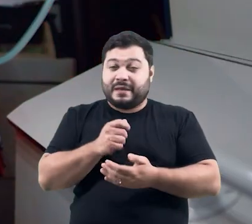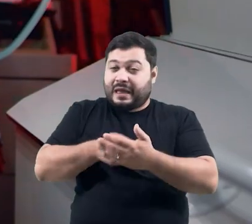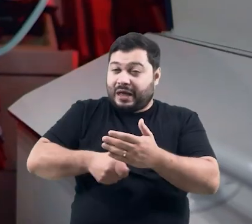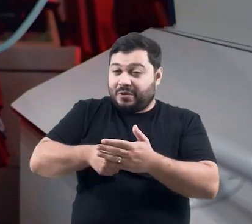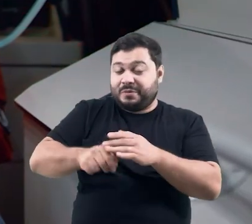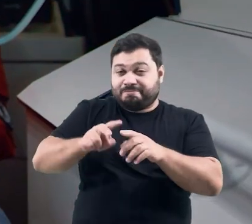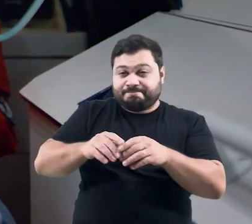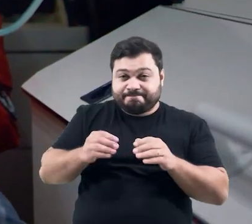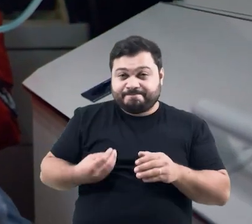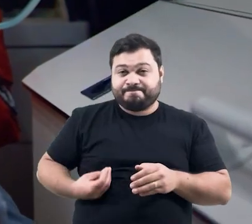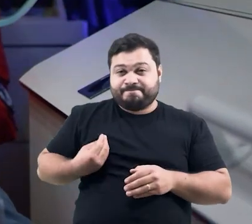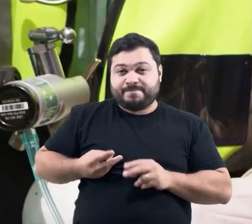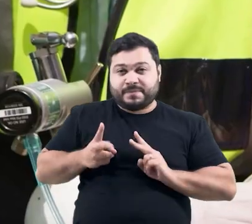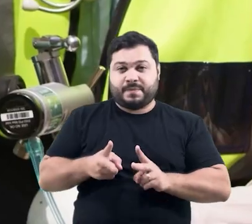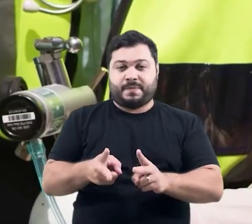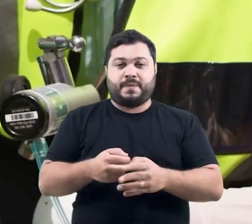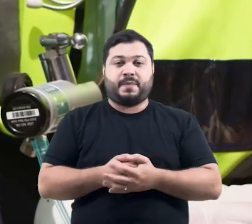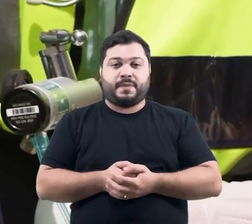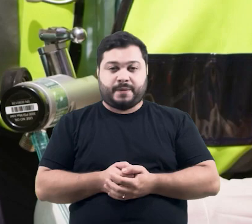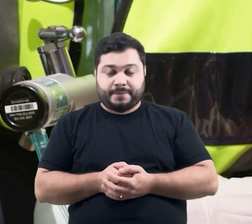A luta é pela vida.